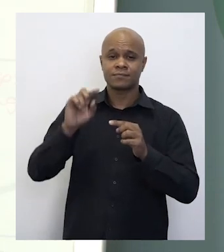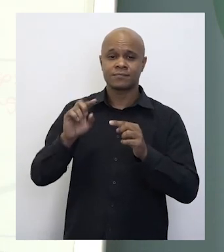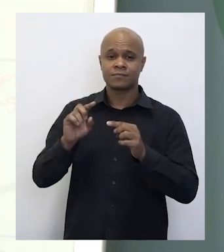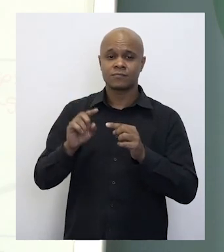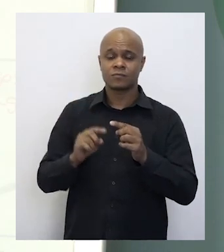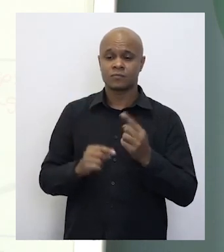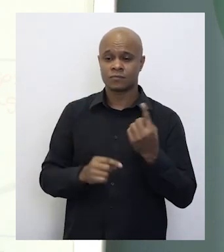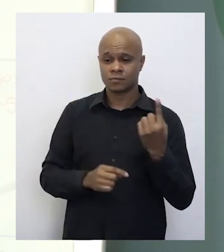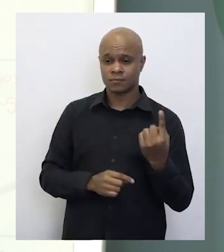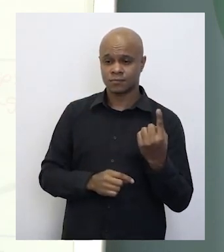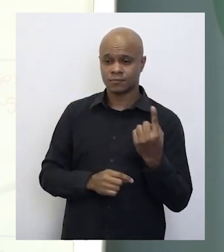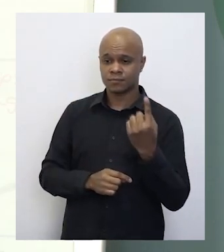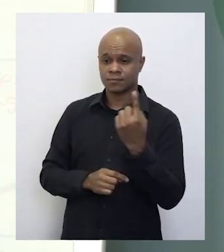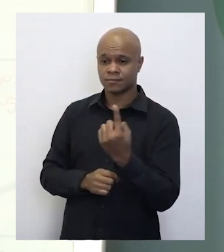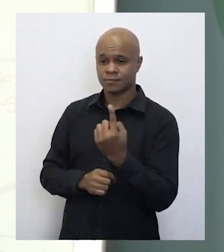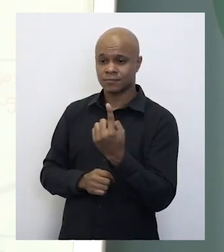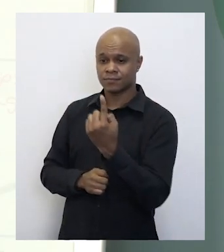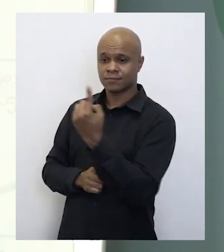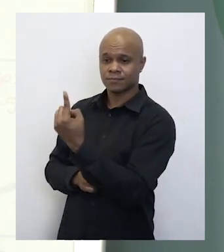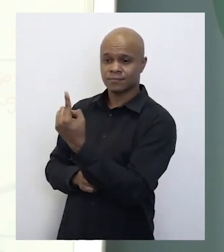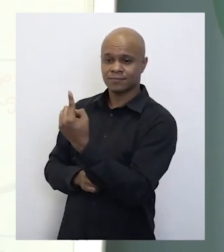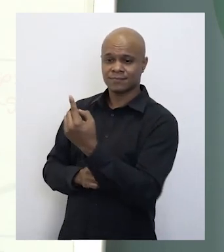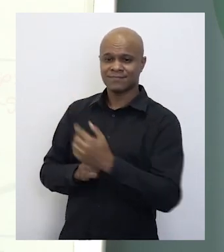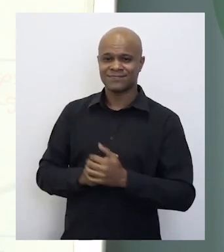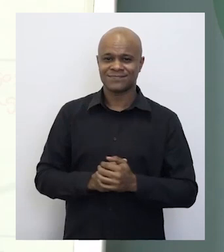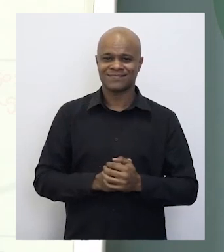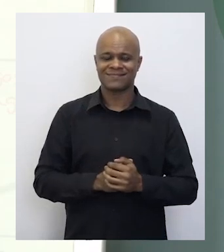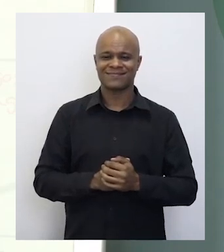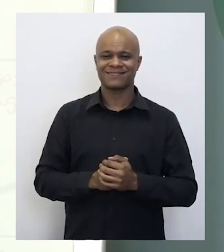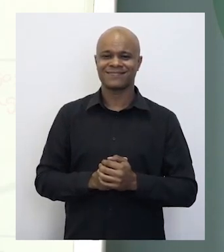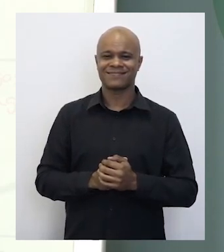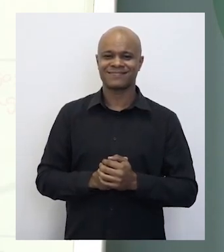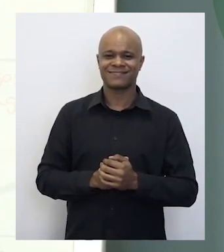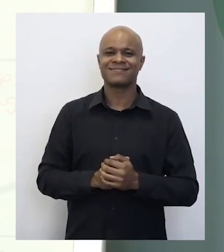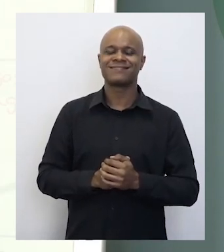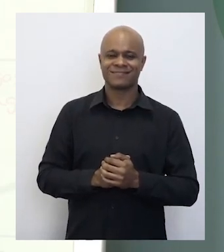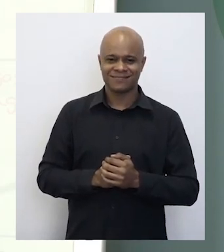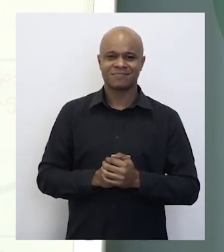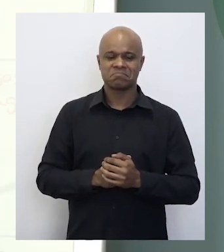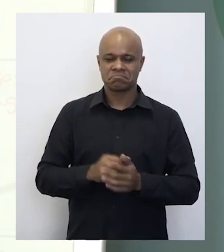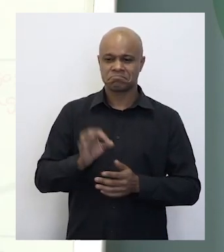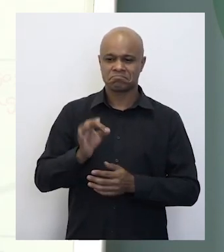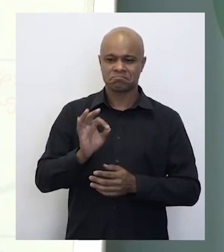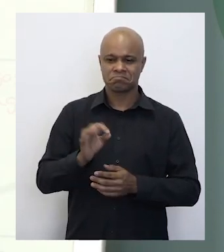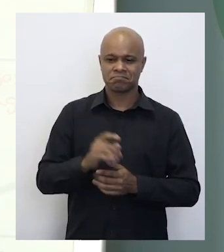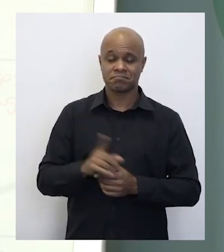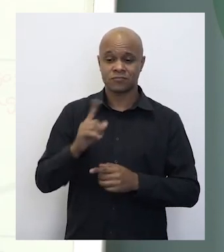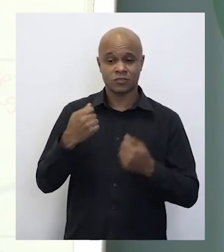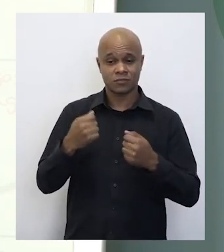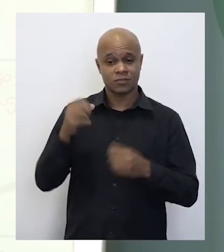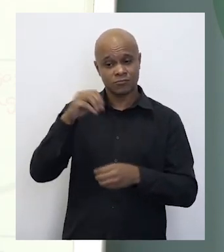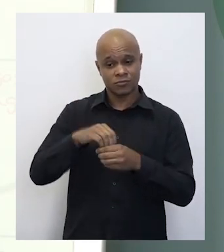para 1 para 1. Então, 1 aqui em cima, 1 aqui em cima. Não preciso colocar quando é valor 1,